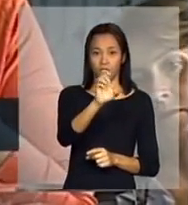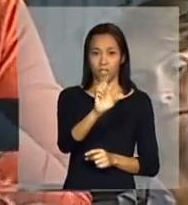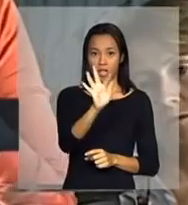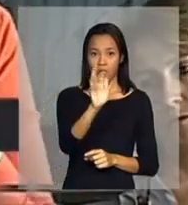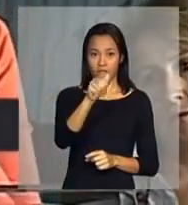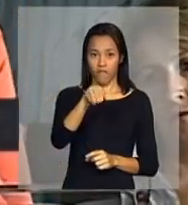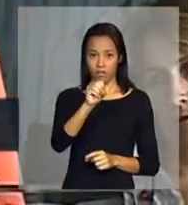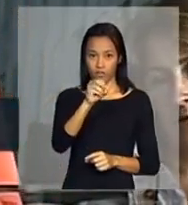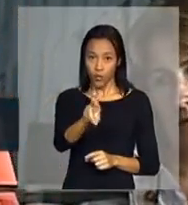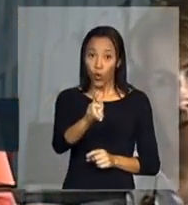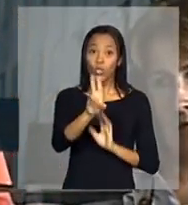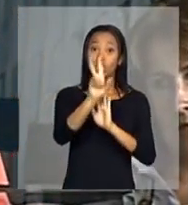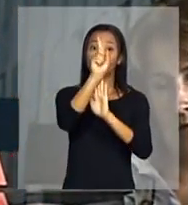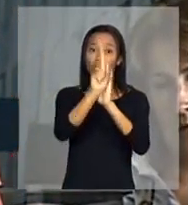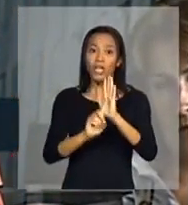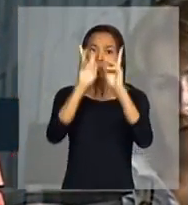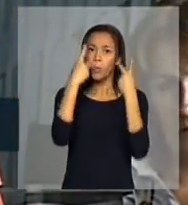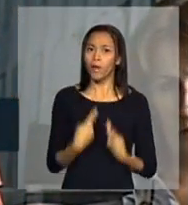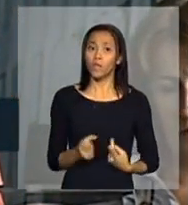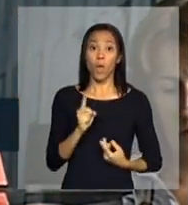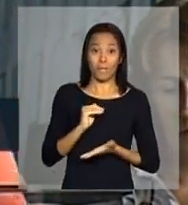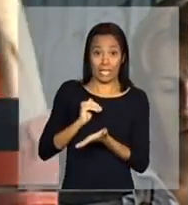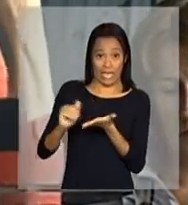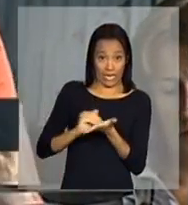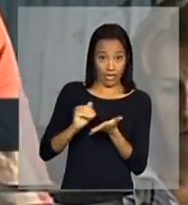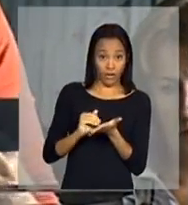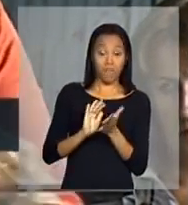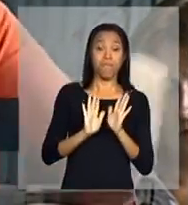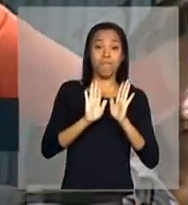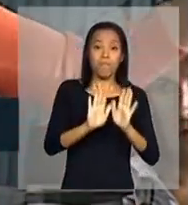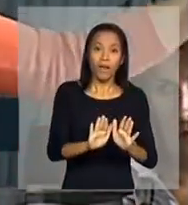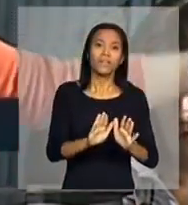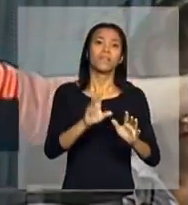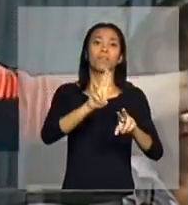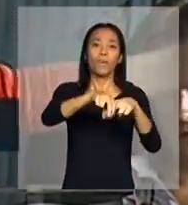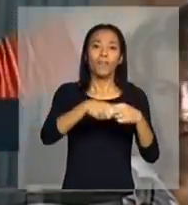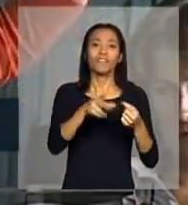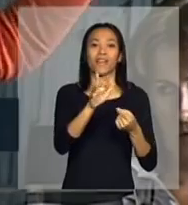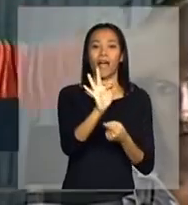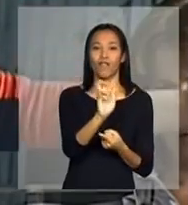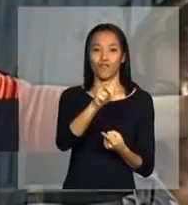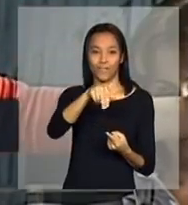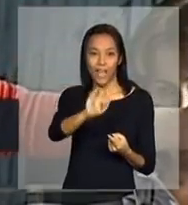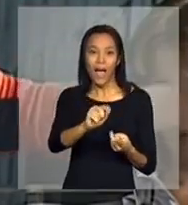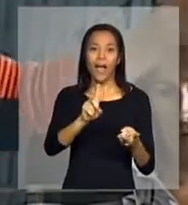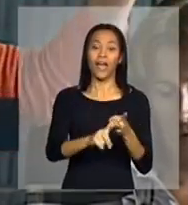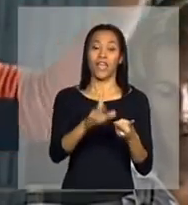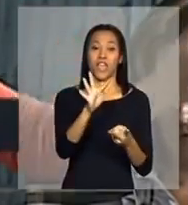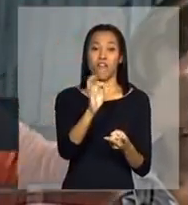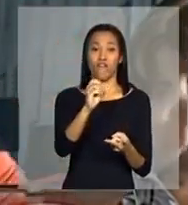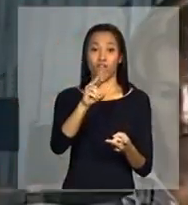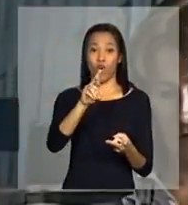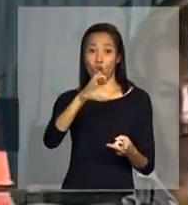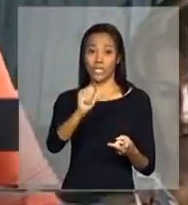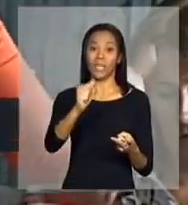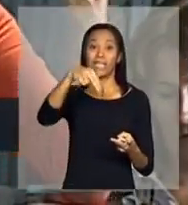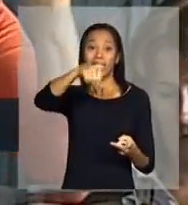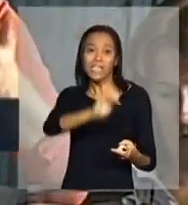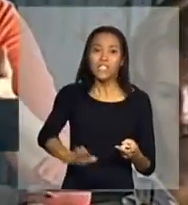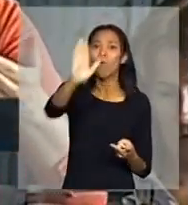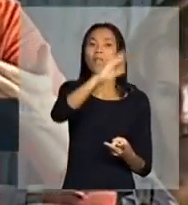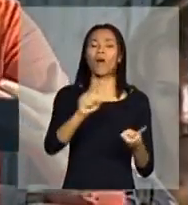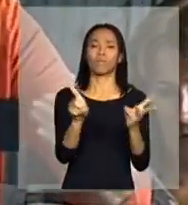atendidos não pela Secretaria de Direitos Humanos, como disse, mas igualmente pela FUNAI, pela Força Nacional e pela Polícia Federal,